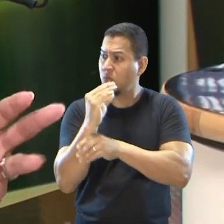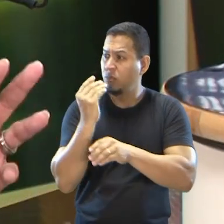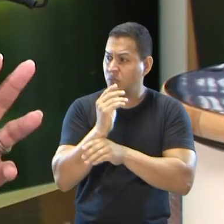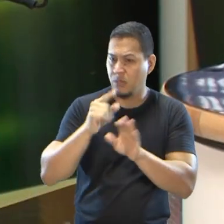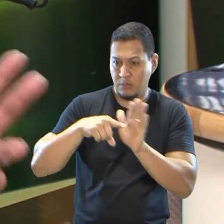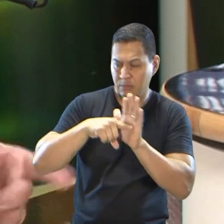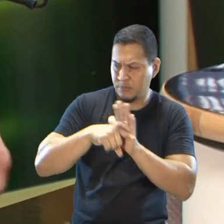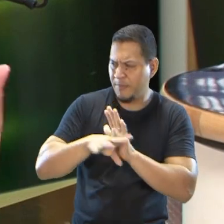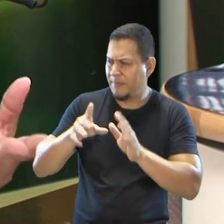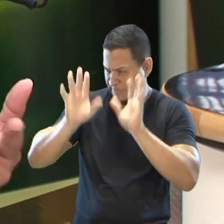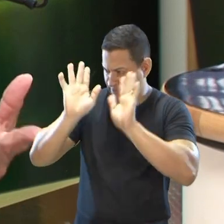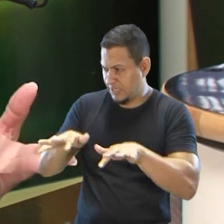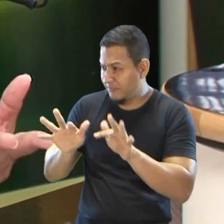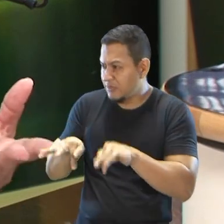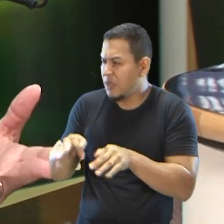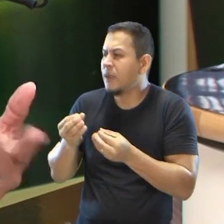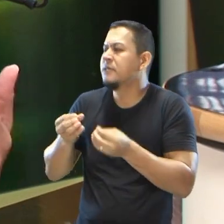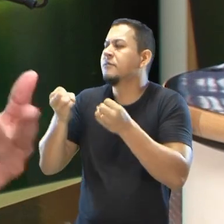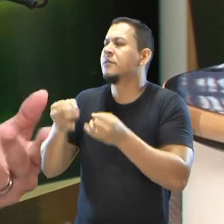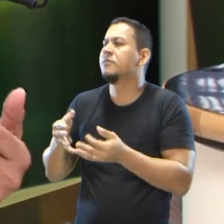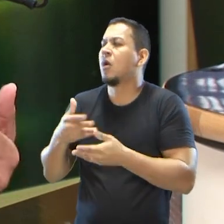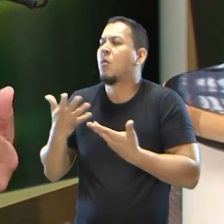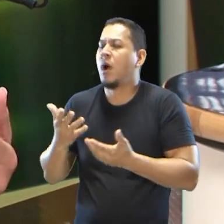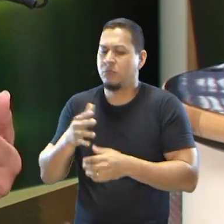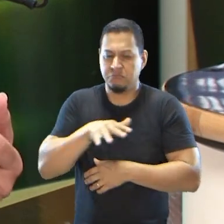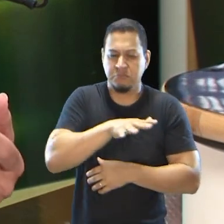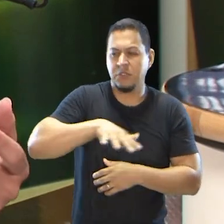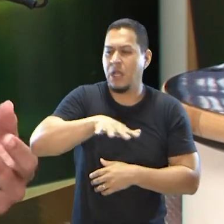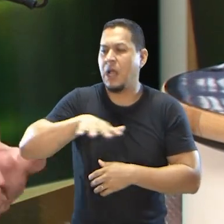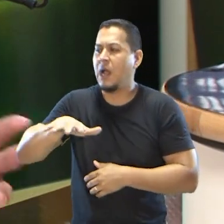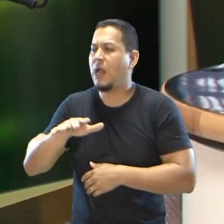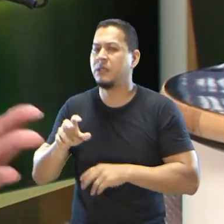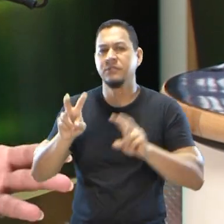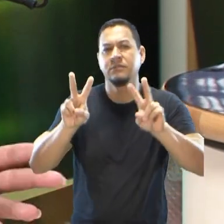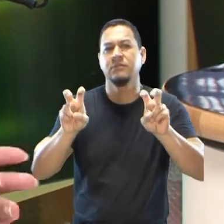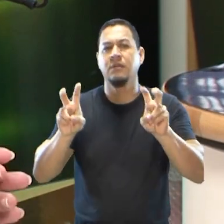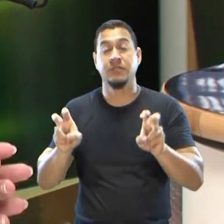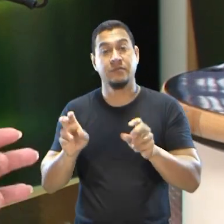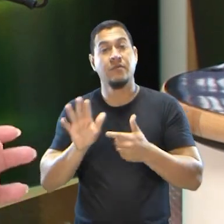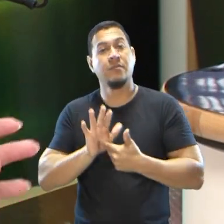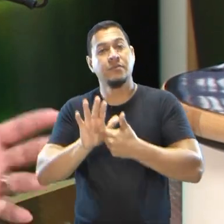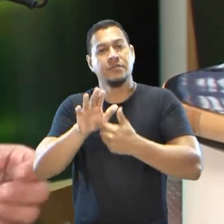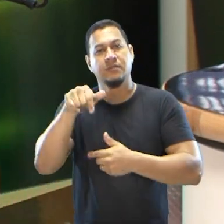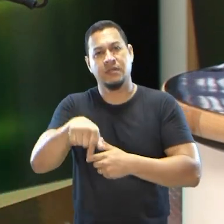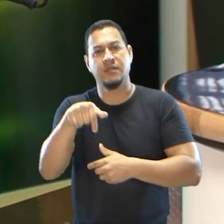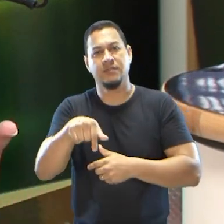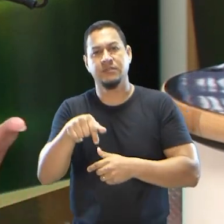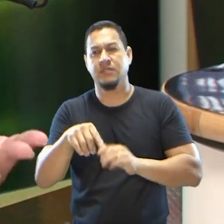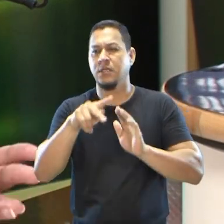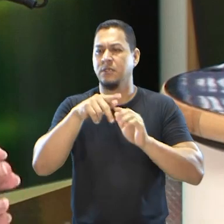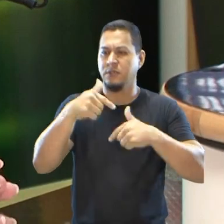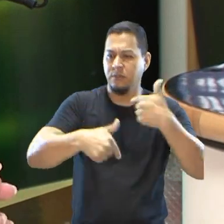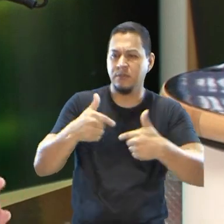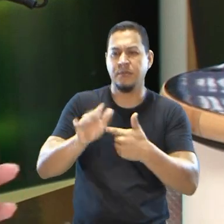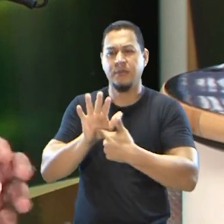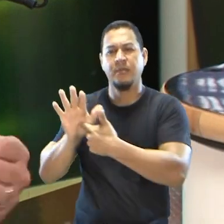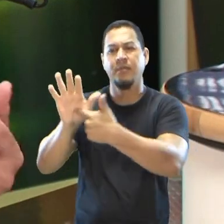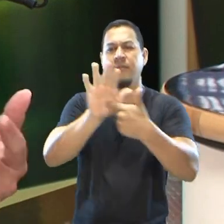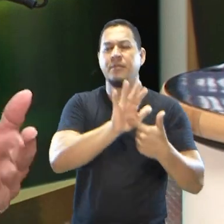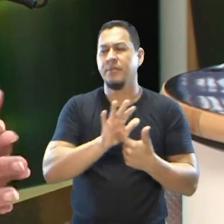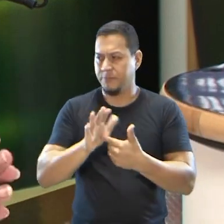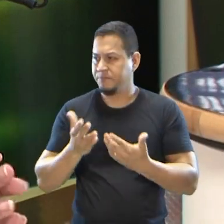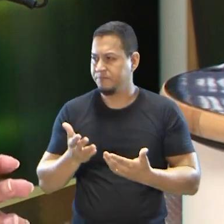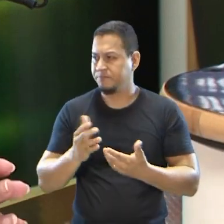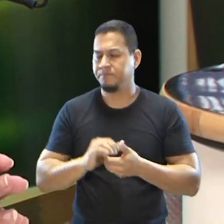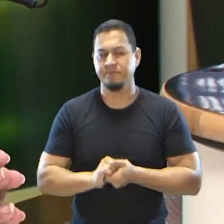encerrou, né? Mas queria que vocês falassem um pouco sobre as áreas temáticas que estão sendo abordadas nessas apresentações de trabalho, de